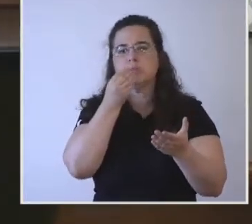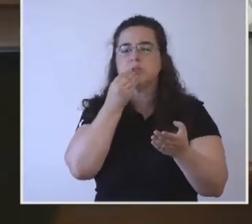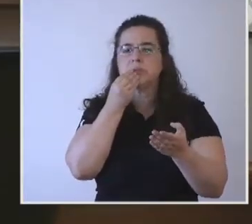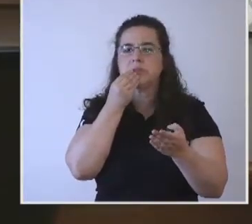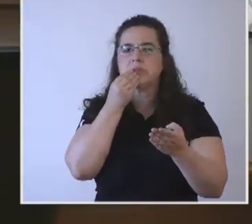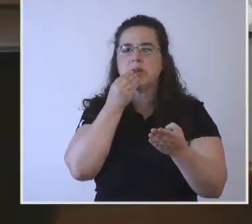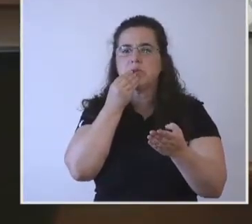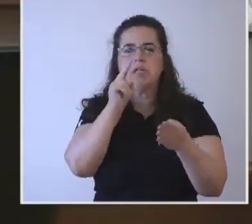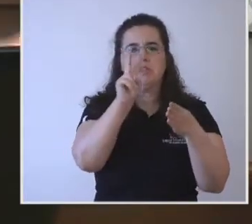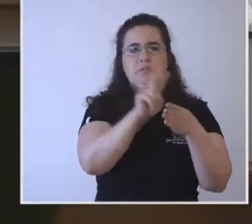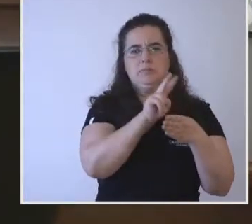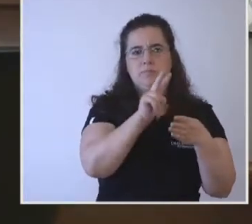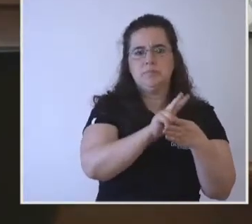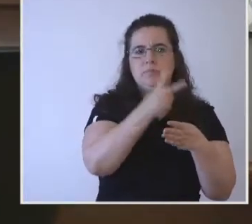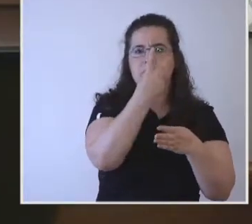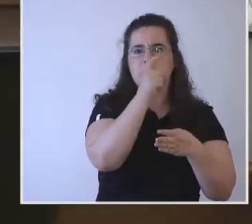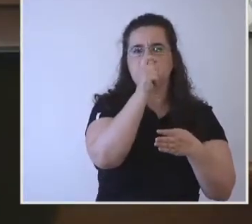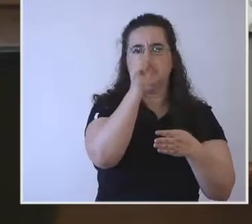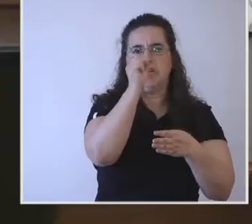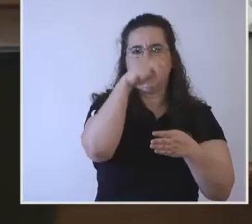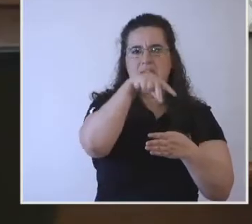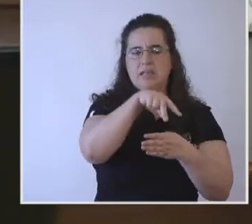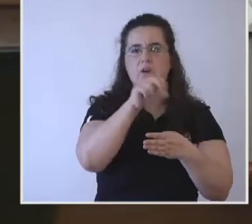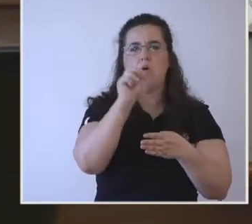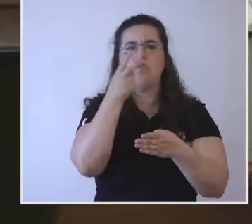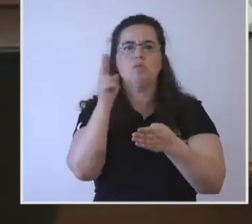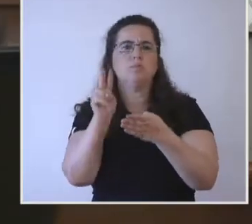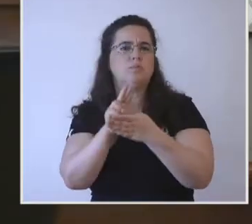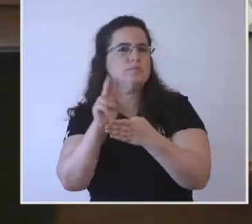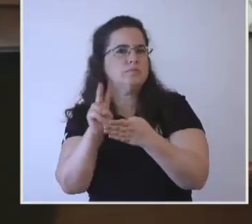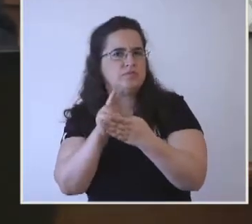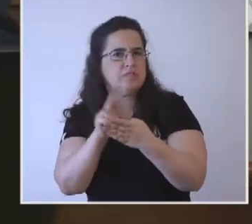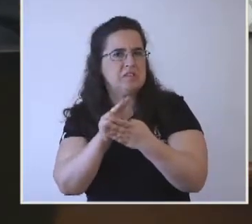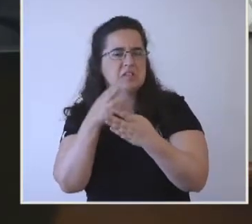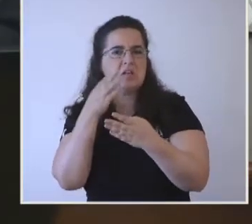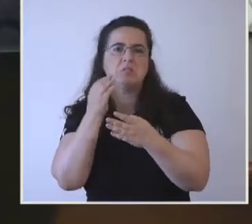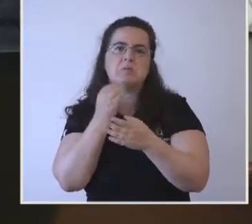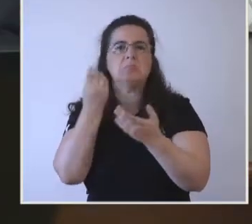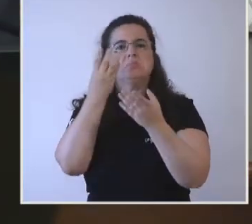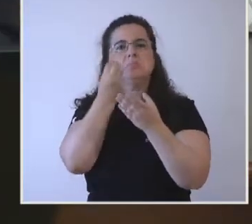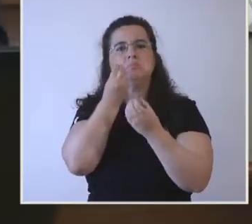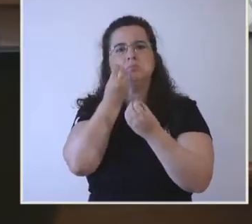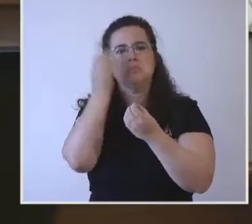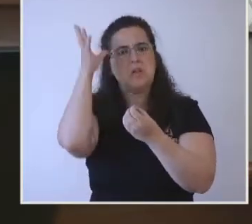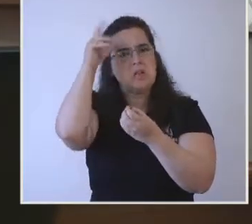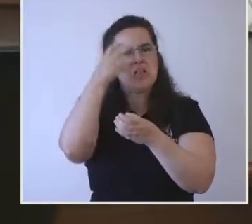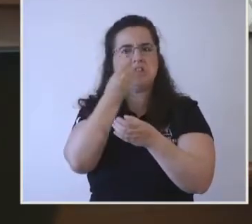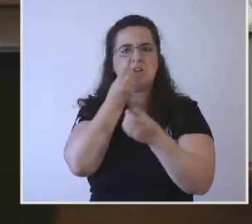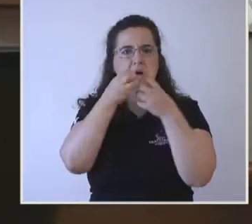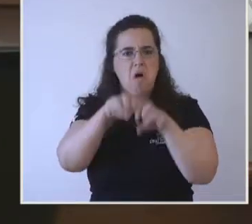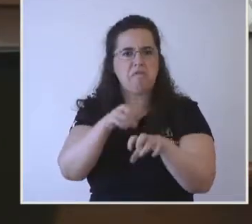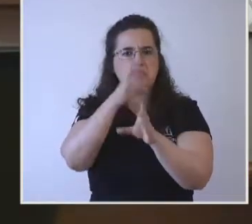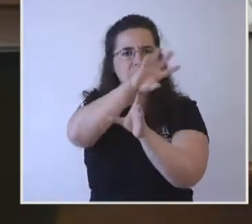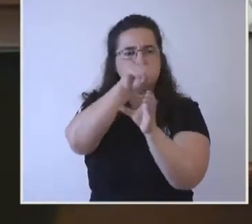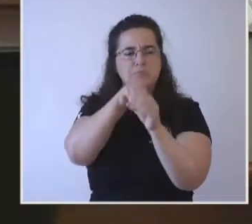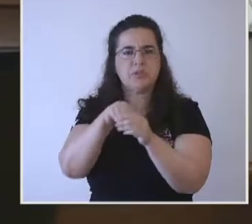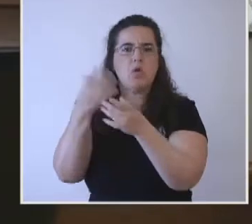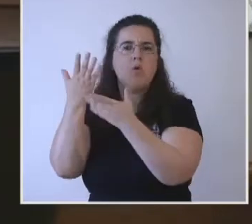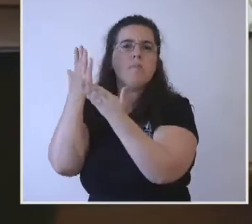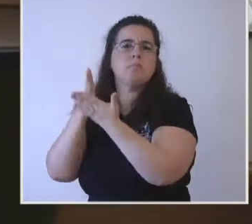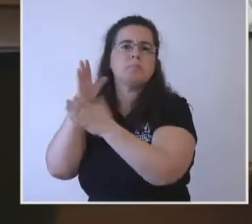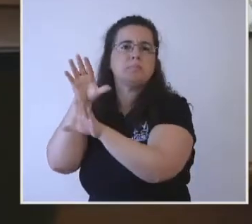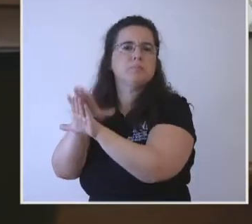Os vegetarianos como grupo, independentemente de serem lacto, serem pesco, têm o menor risco de contrair qualquer cancro,